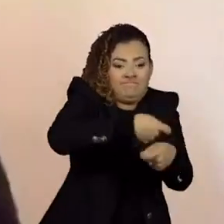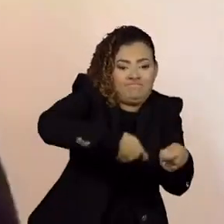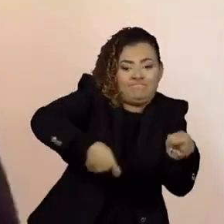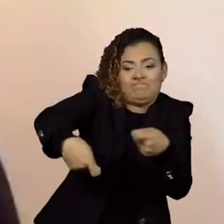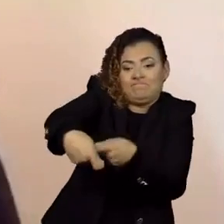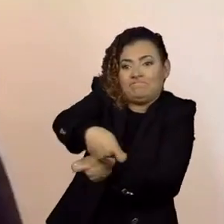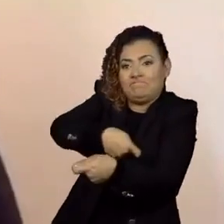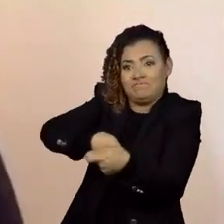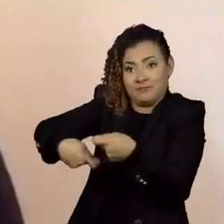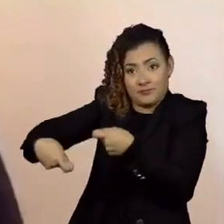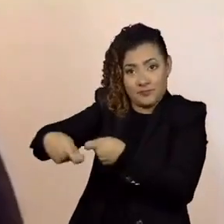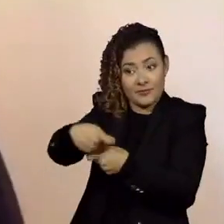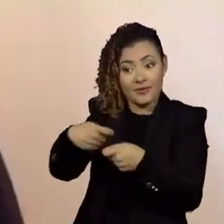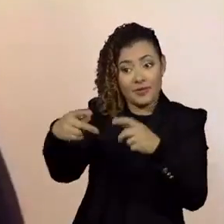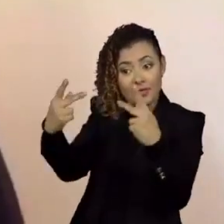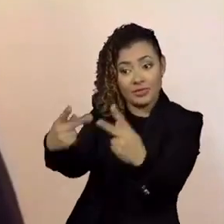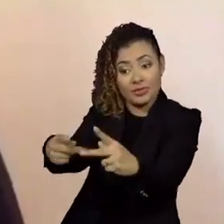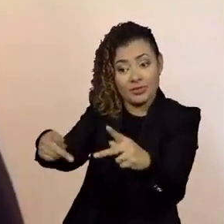esta entidade